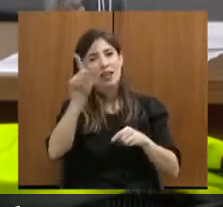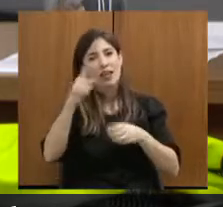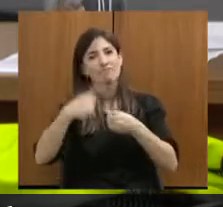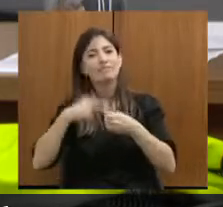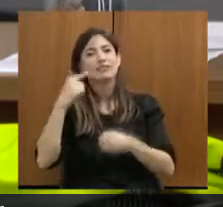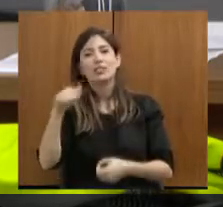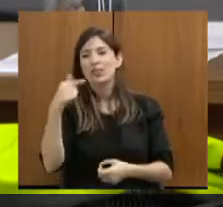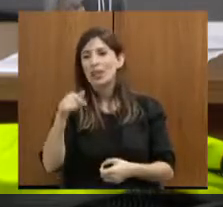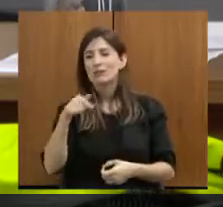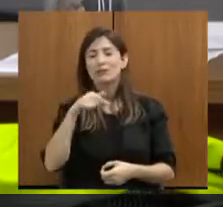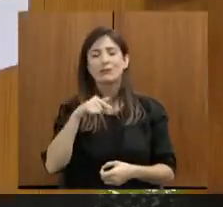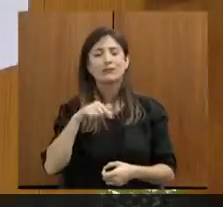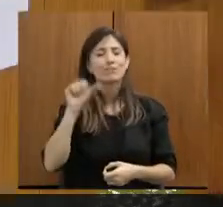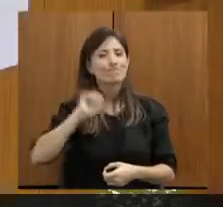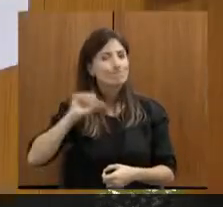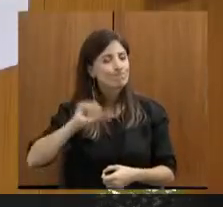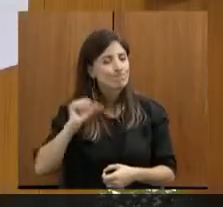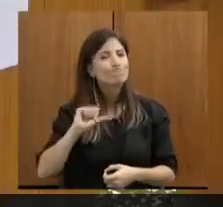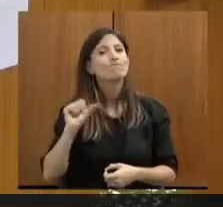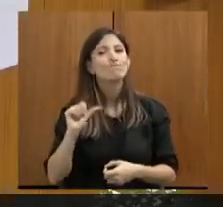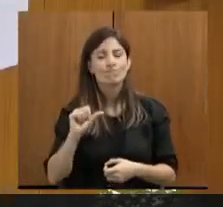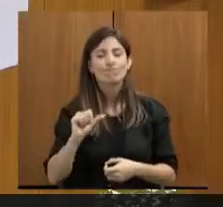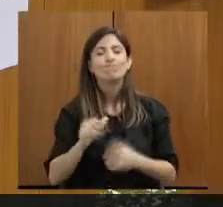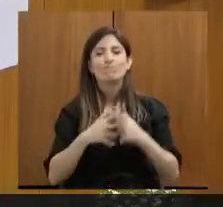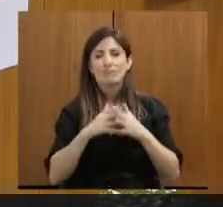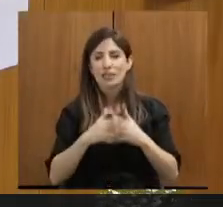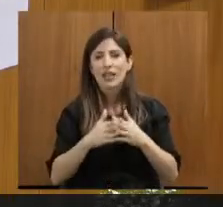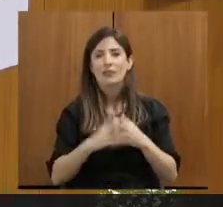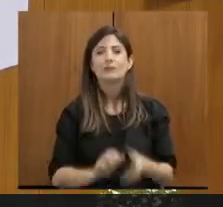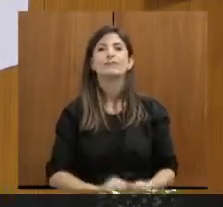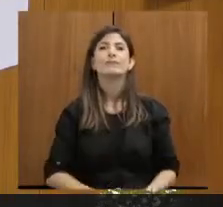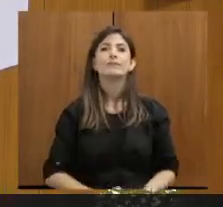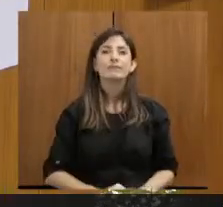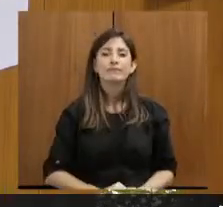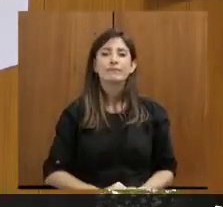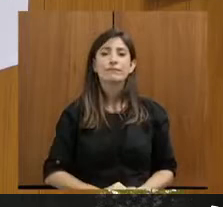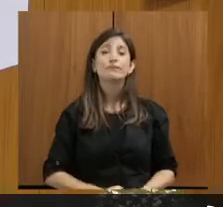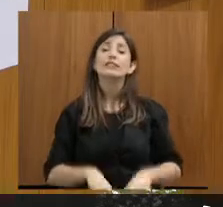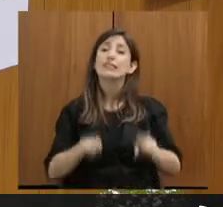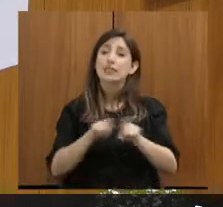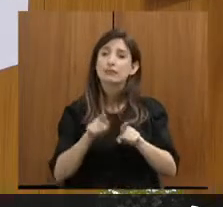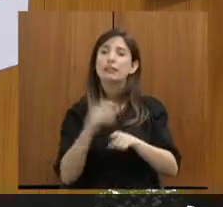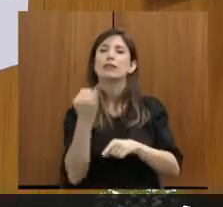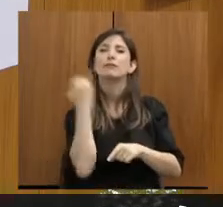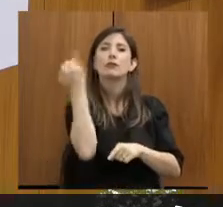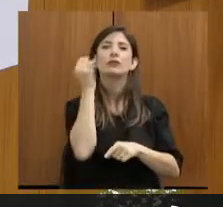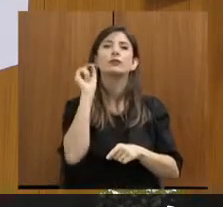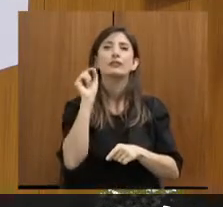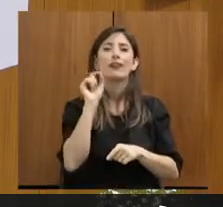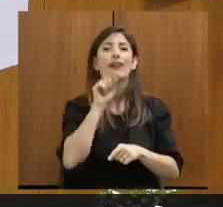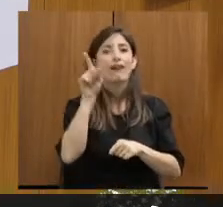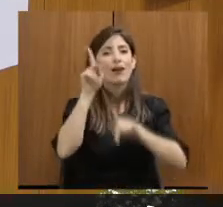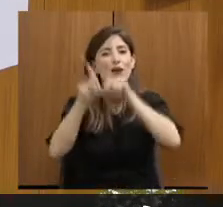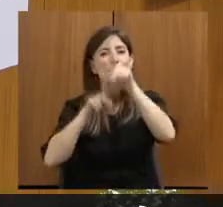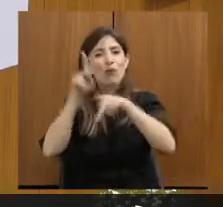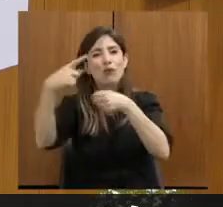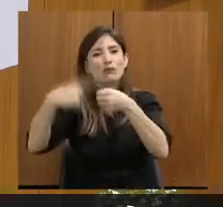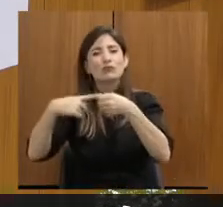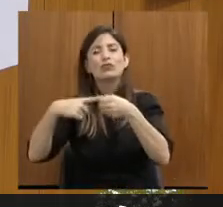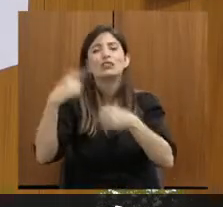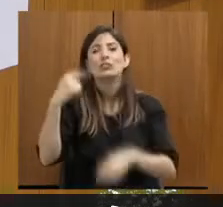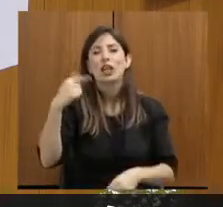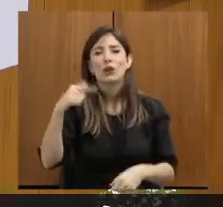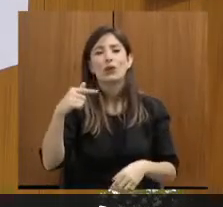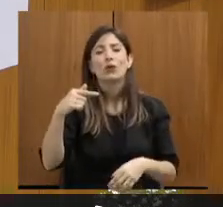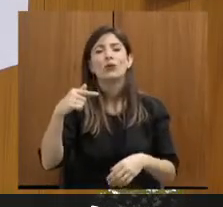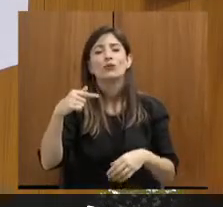é uma coisa que seria importante para a gente também né que é uma demanda do nosso povo lá é reconhecimento